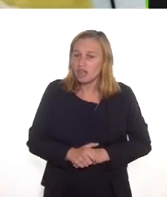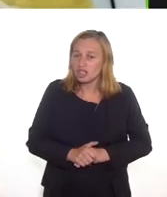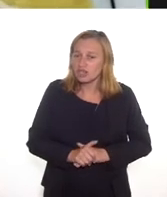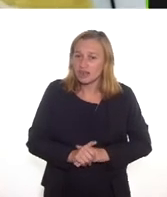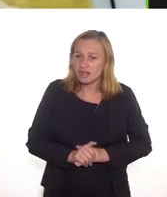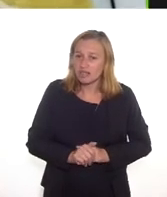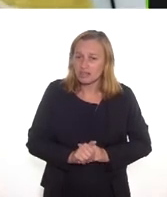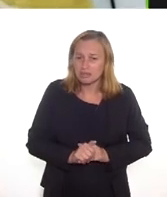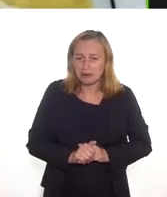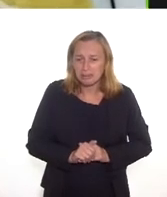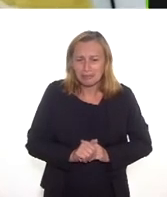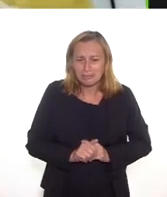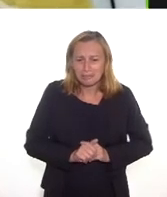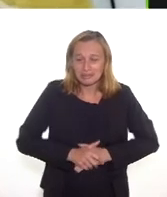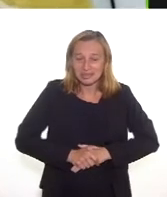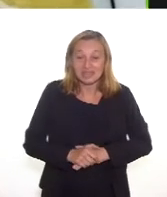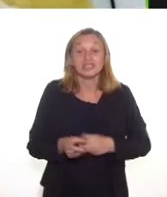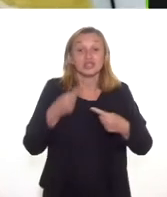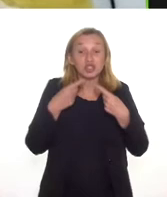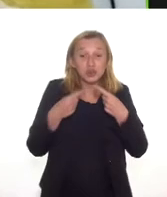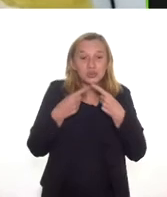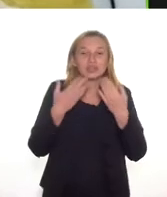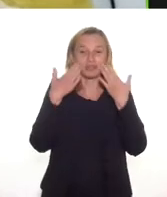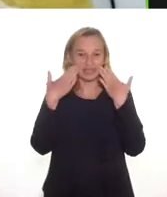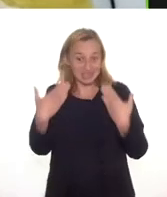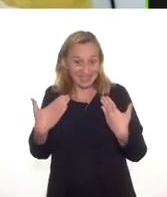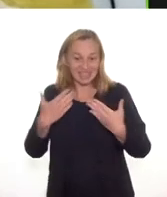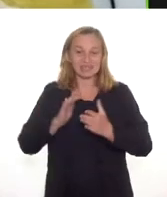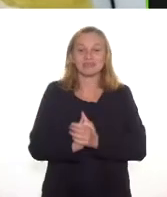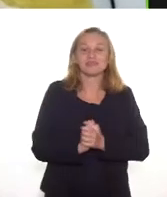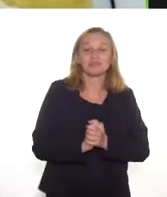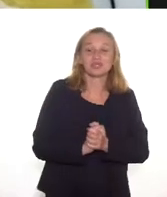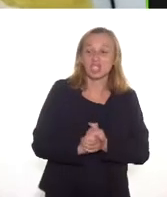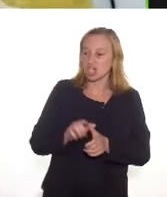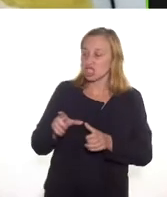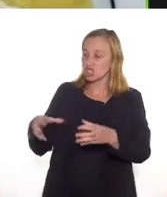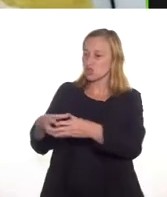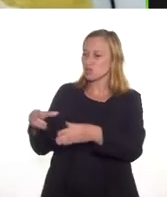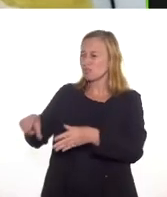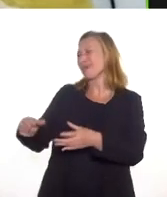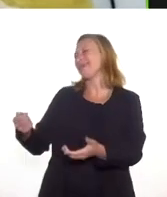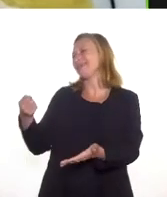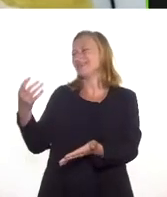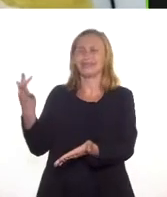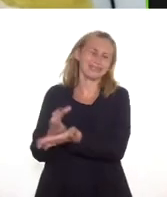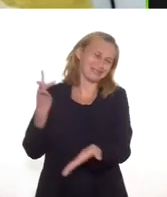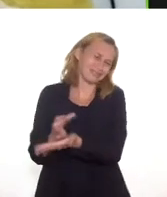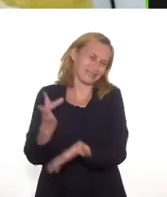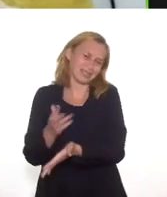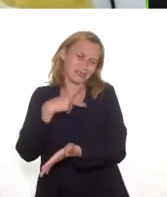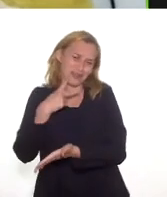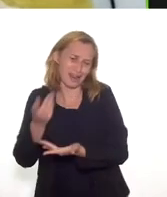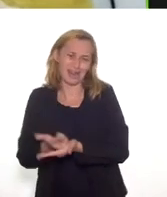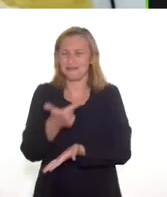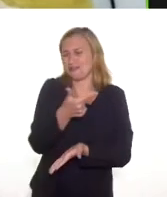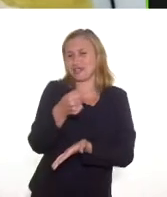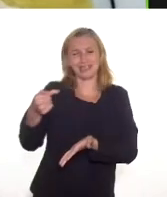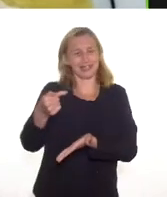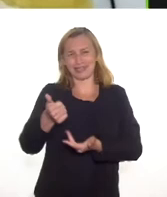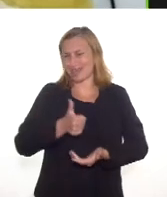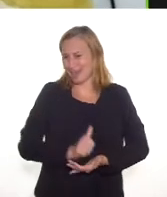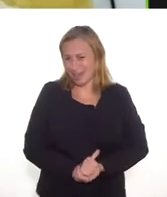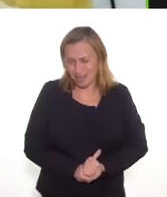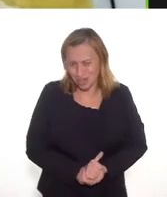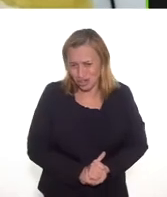Fica claro para mim nos discursos apresentados que essa turma insiste em dizer, identifica que dentre os 27